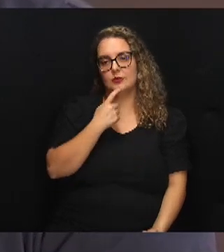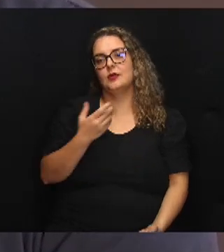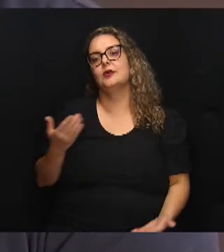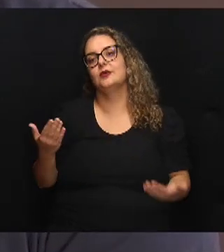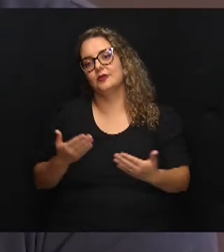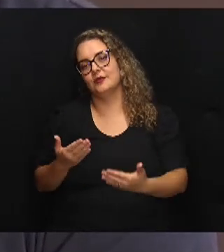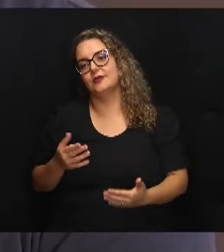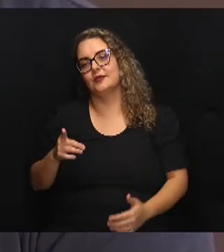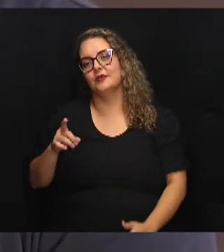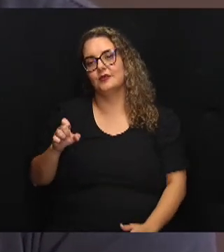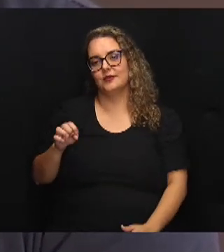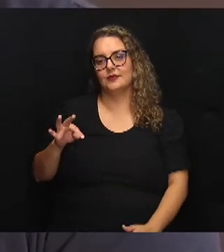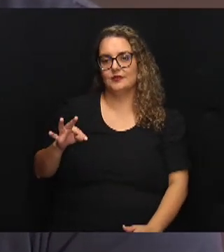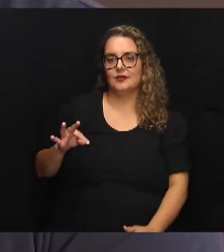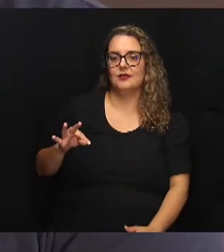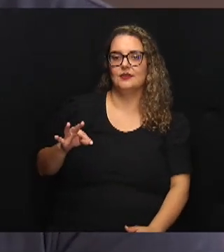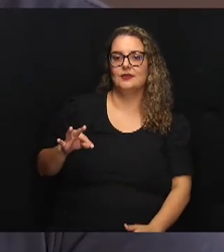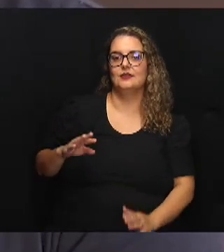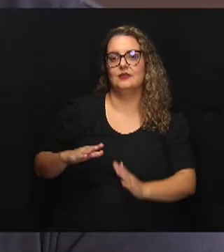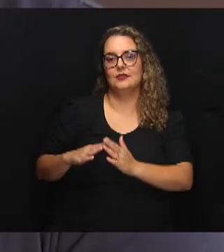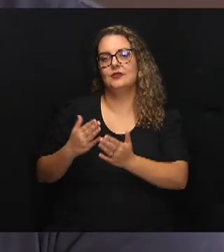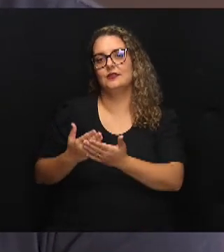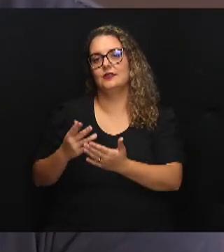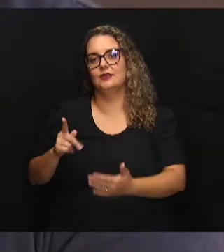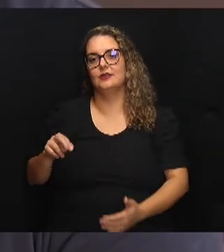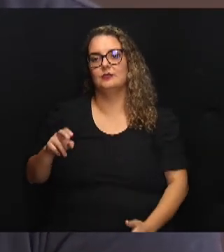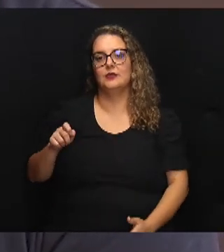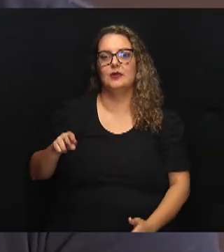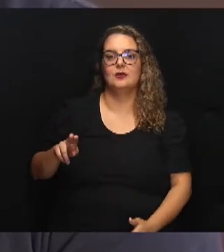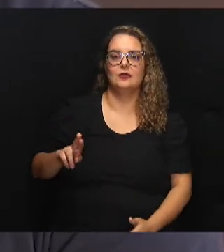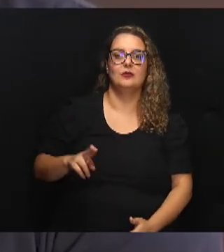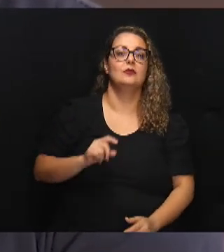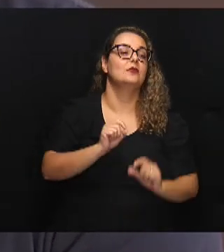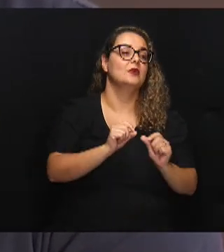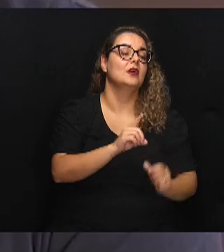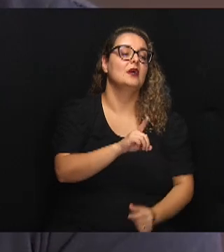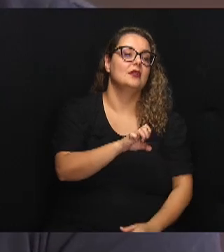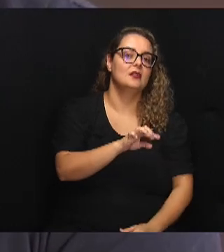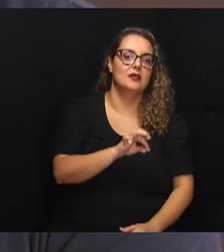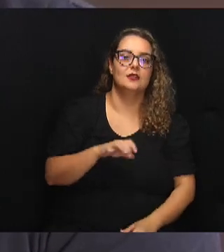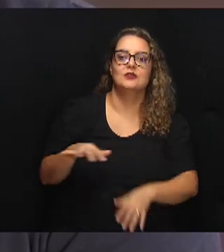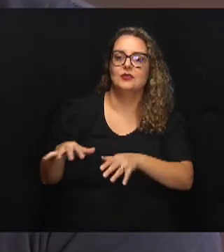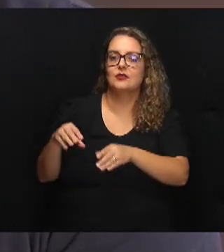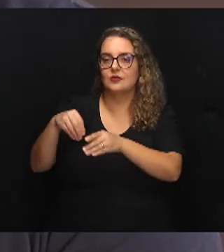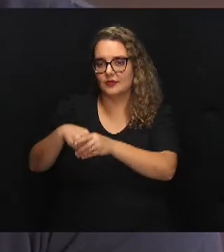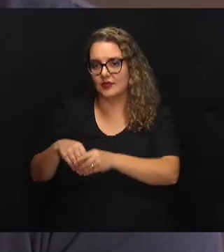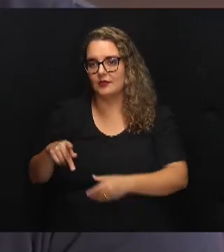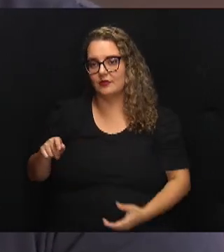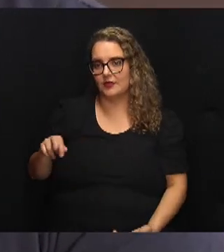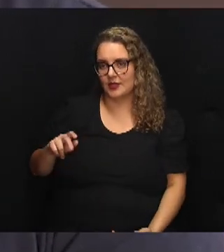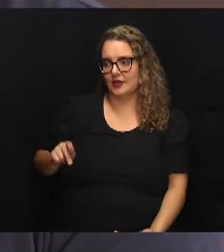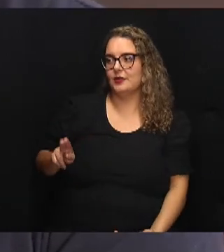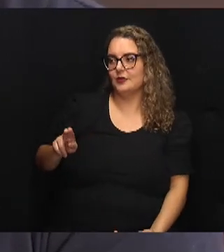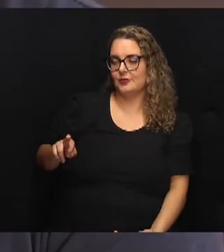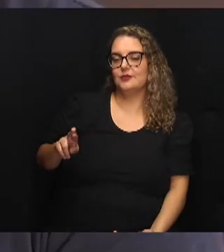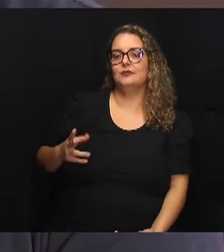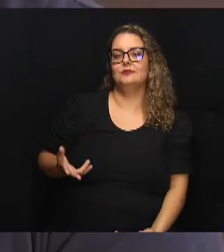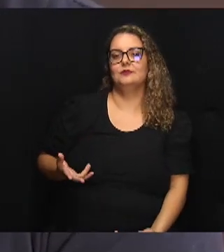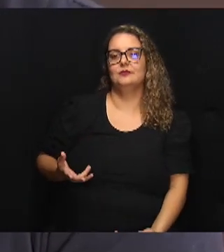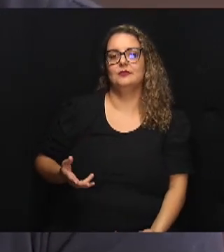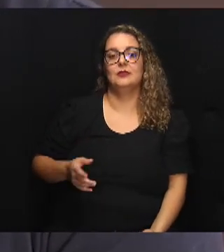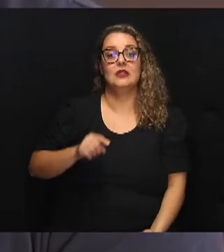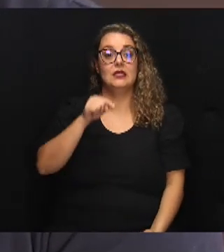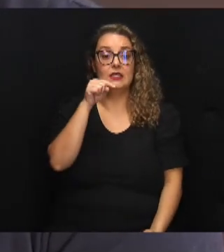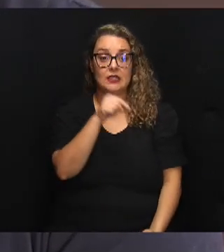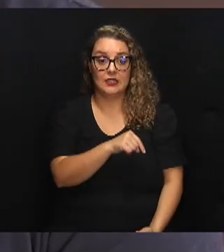se tornou Dash Escola de Parkour. O que é Dash? Dash é um movimento do parkour. Sim. E aí,